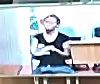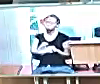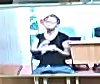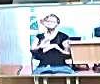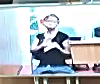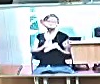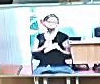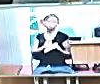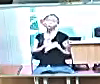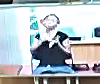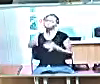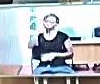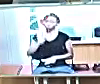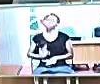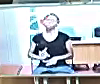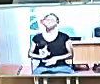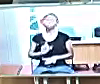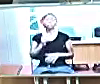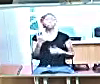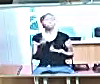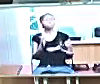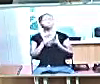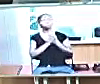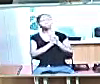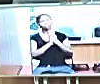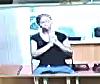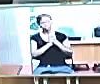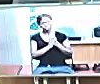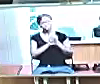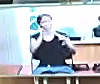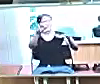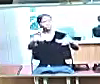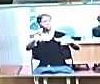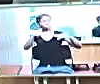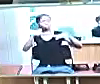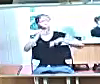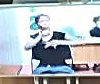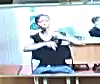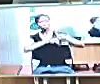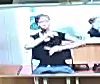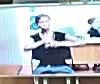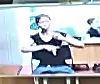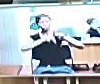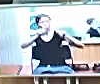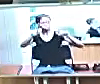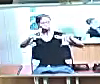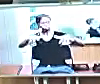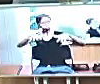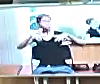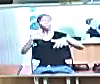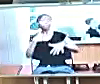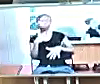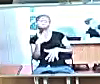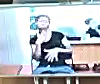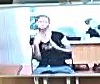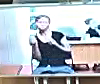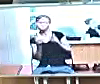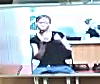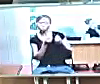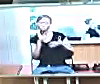direito então parabenizo aqui essa platéia spu blico tão muito que eu conheço tão